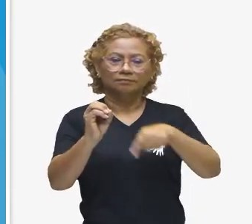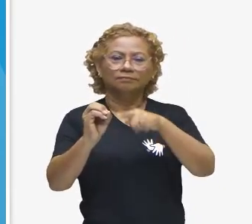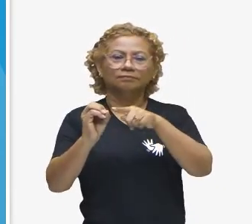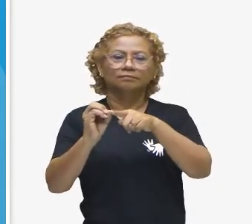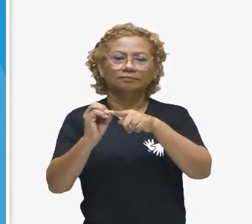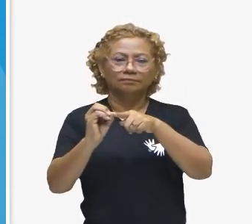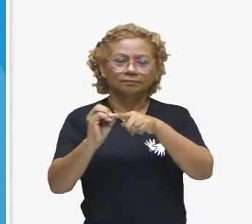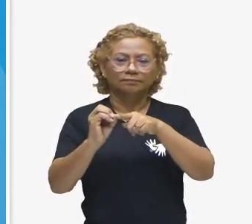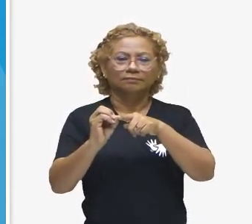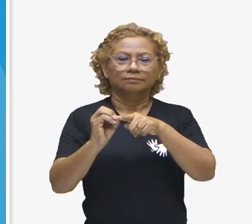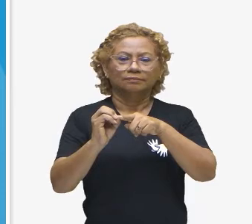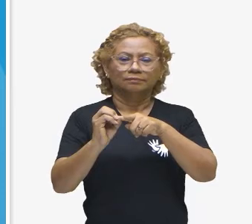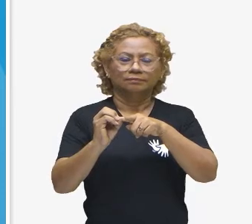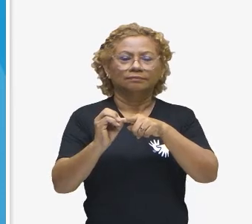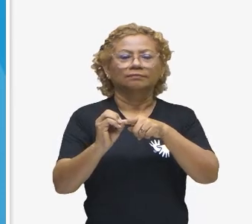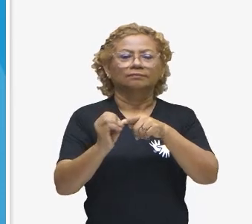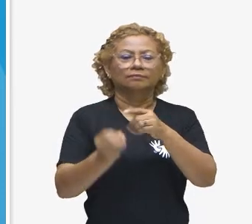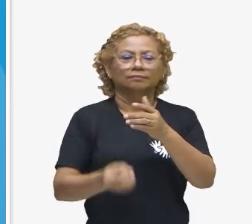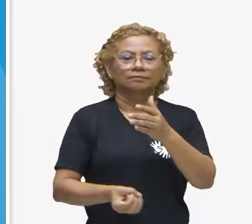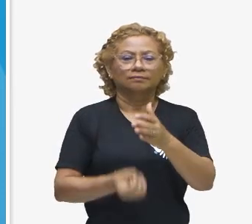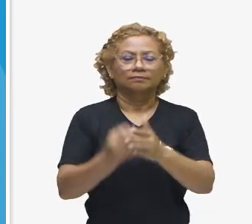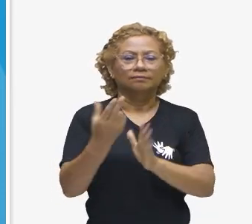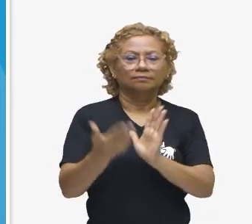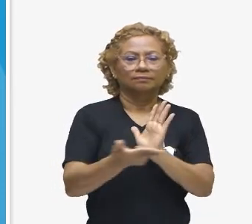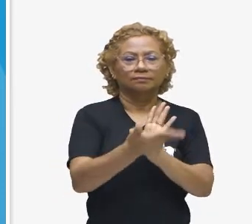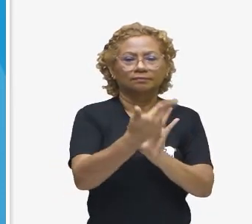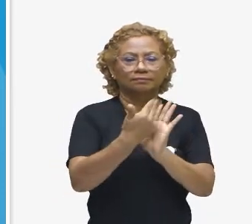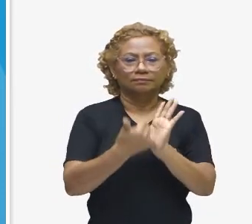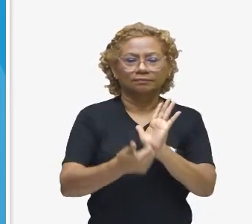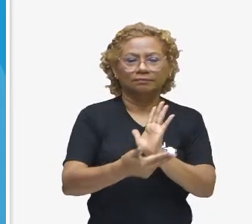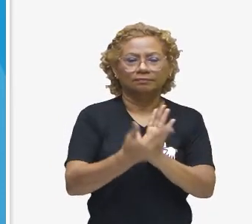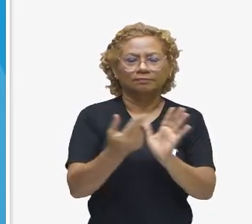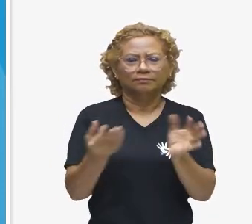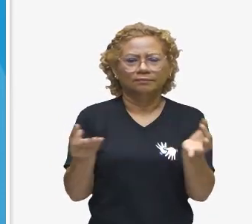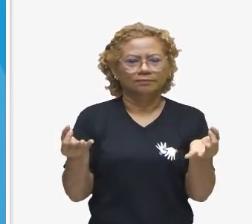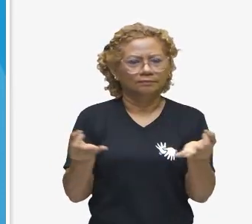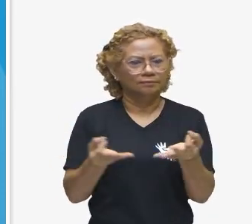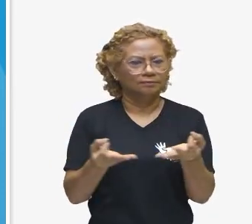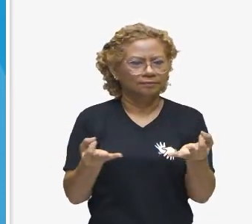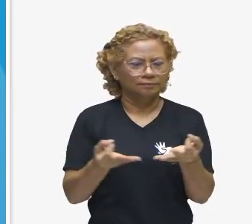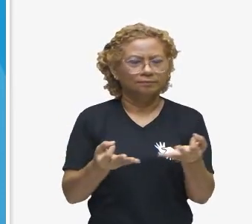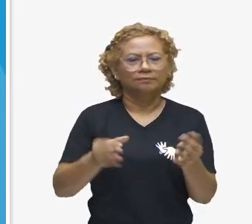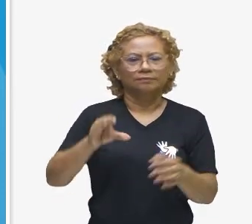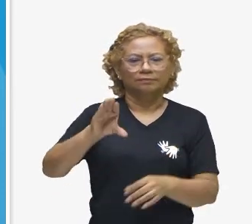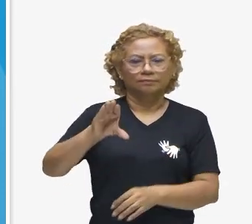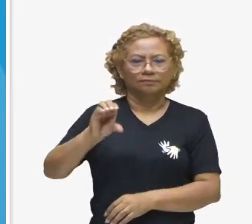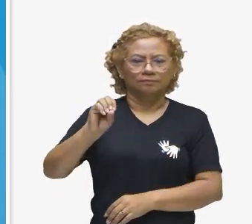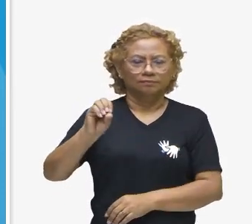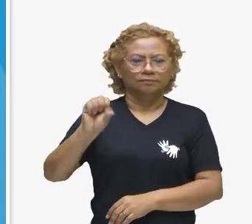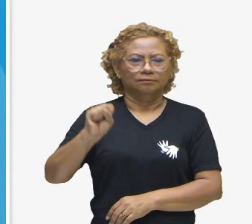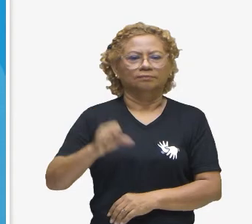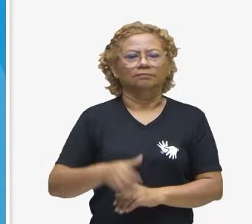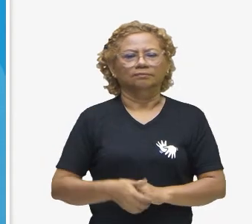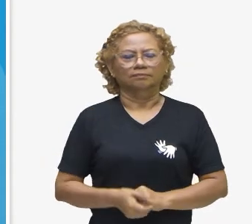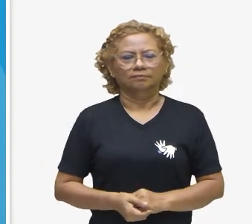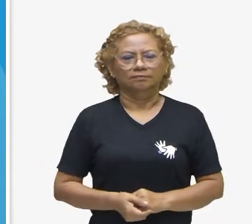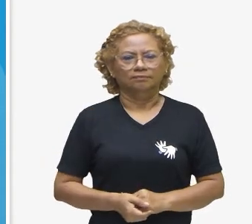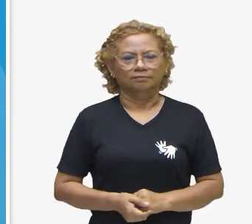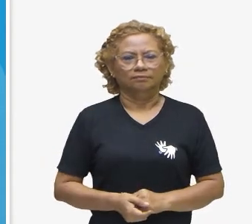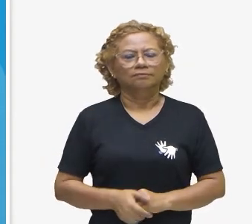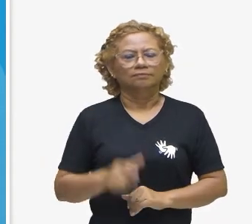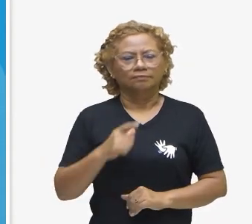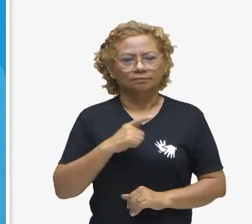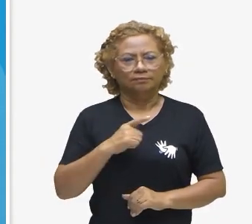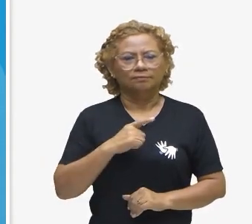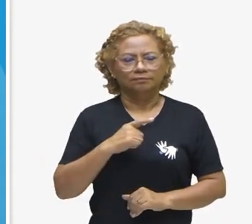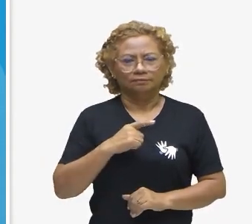esse formato aí do gráfico da função cosseno, que caracteriza-se por ter o período